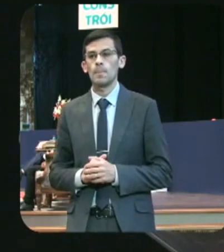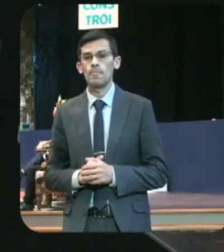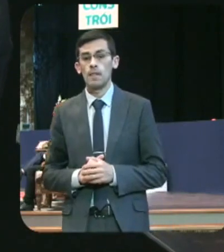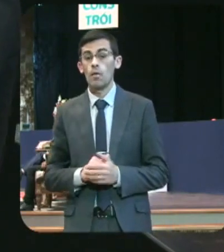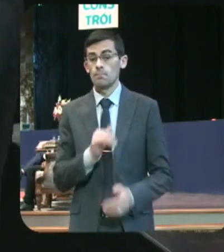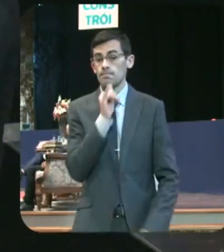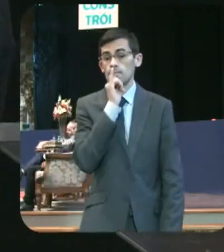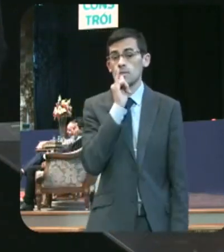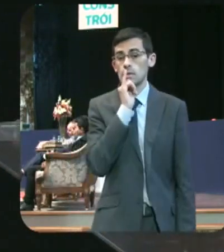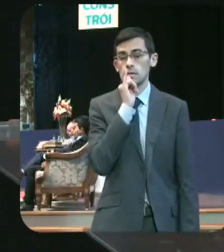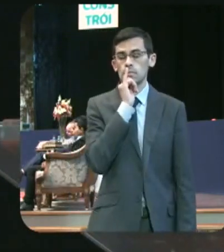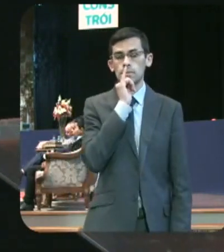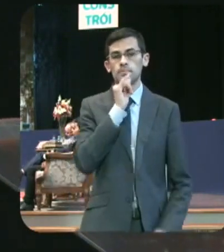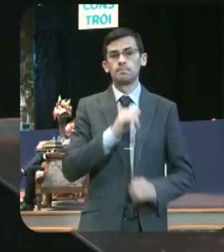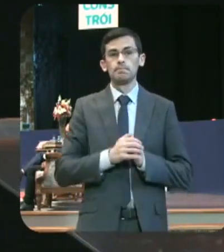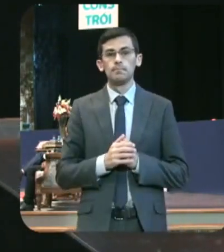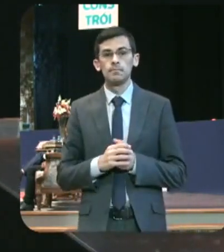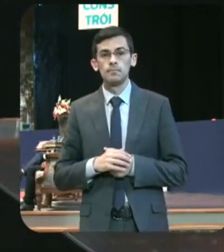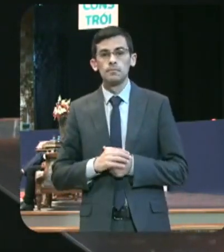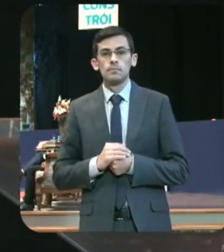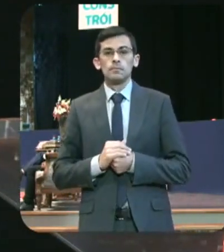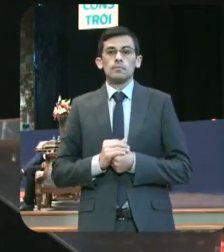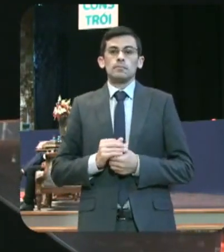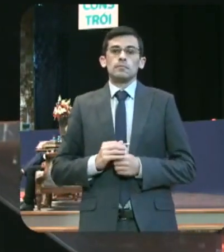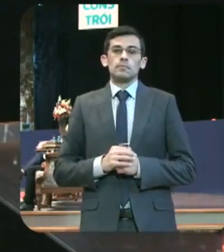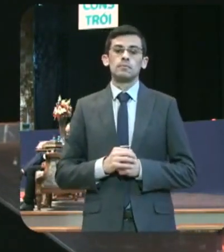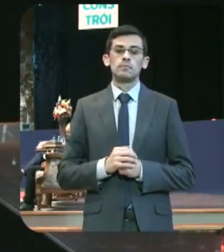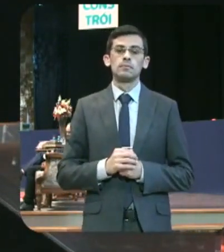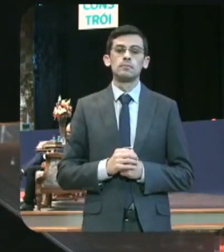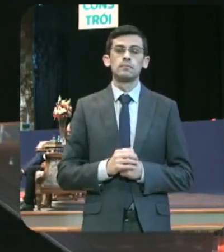Quer ver um exemplo bem claro disso?